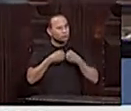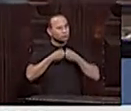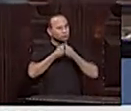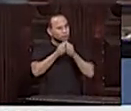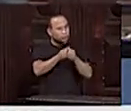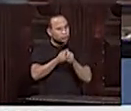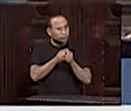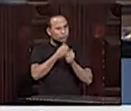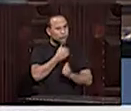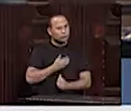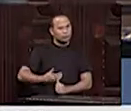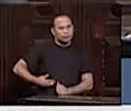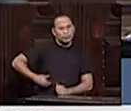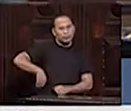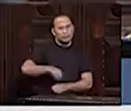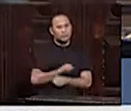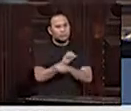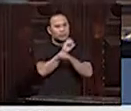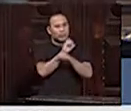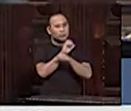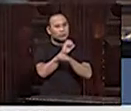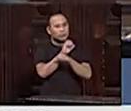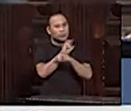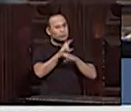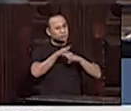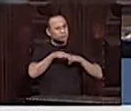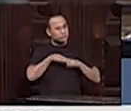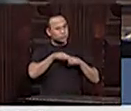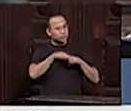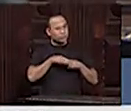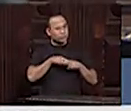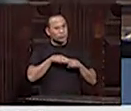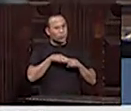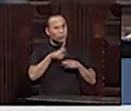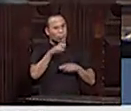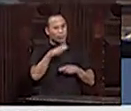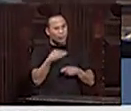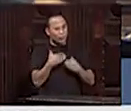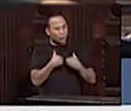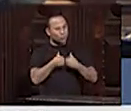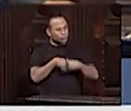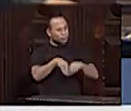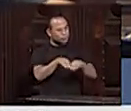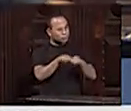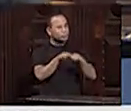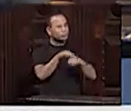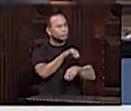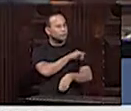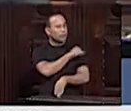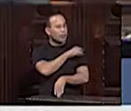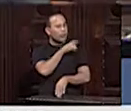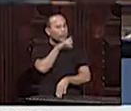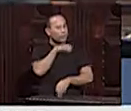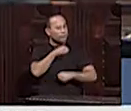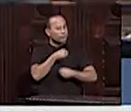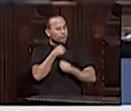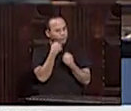do Estado para que a L'Oréal se mantenha no Rio de Janeiro. É um esforço importante e